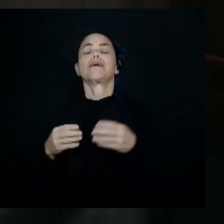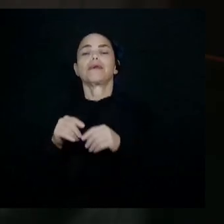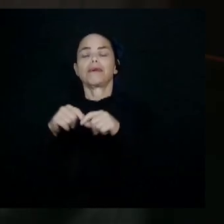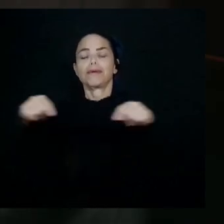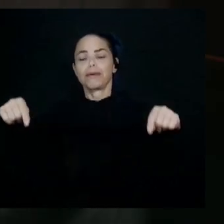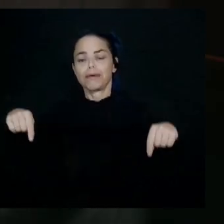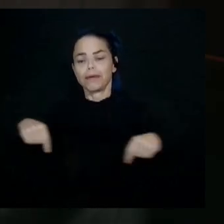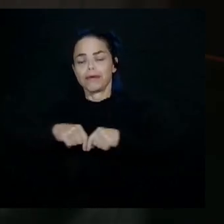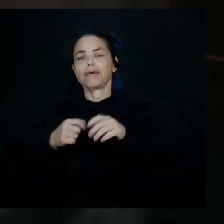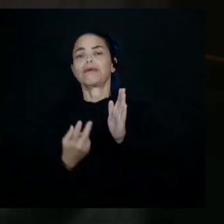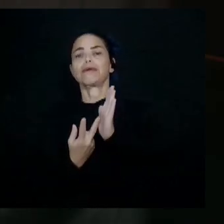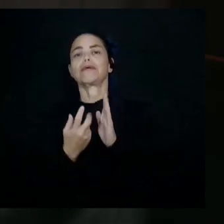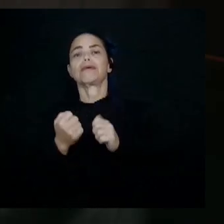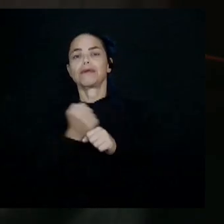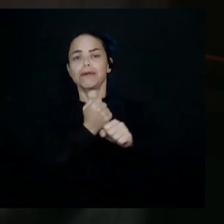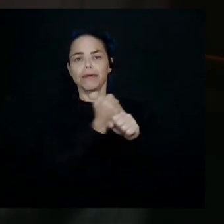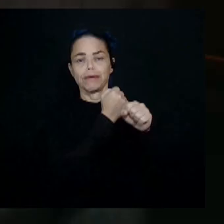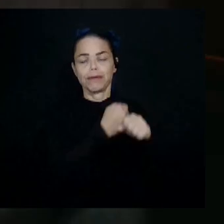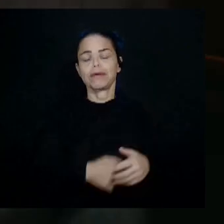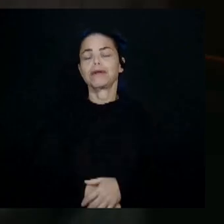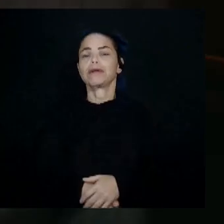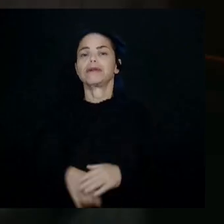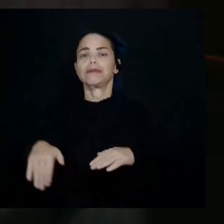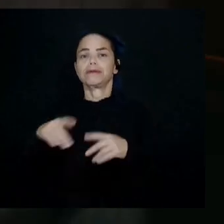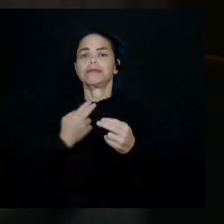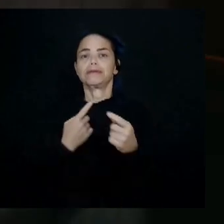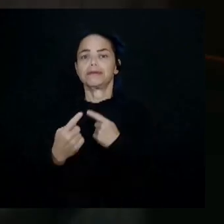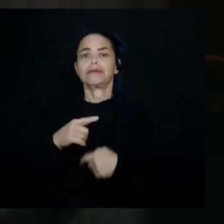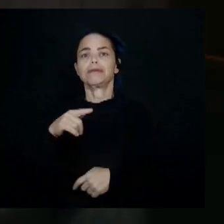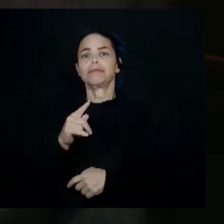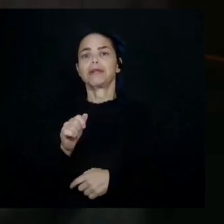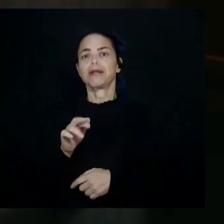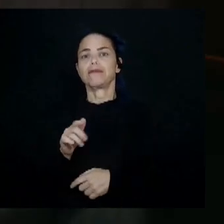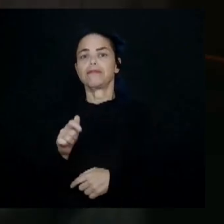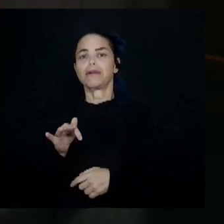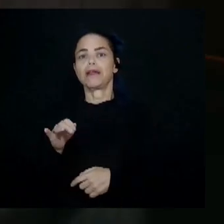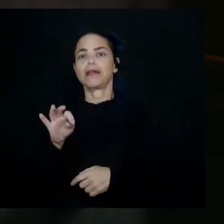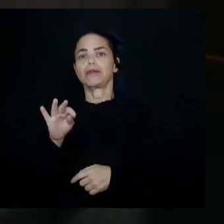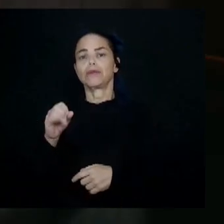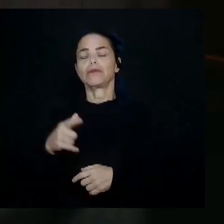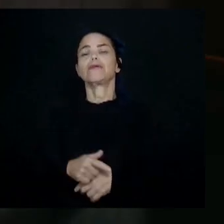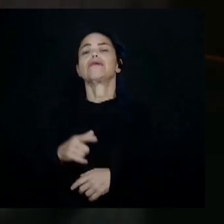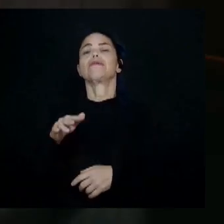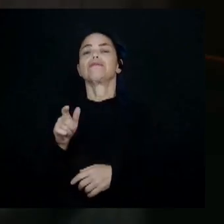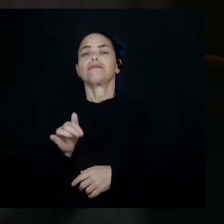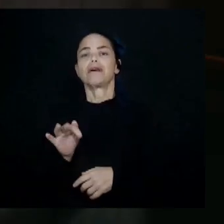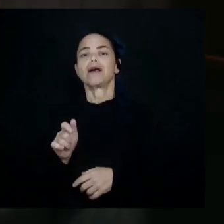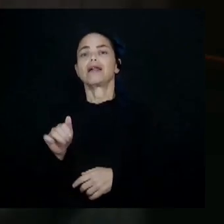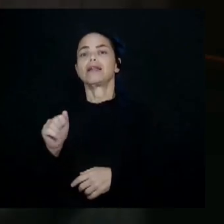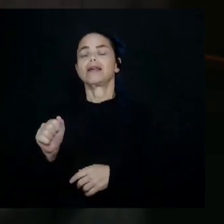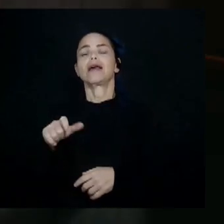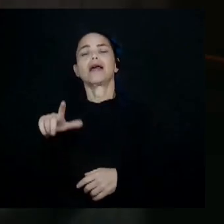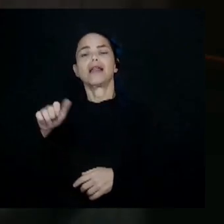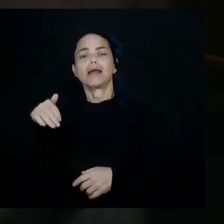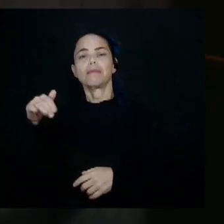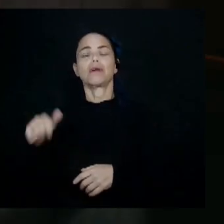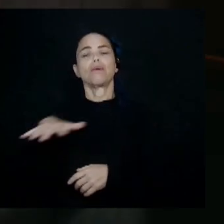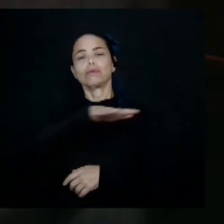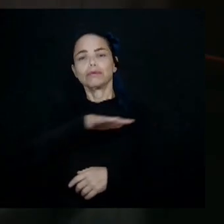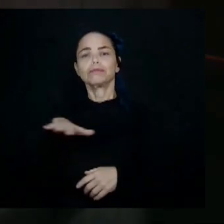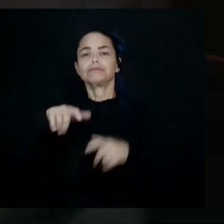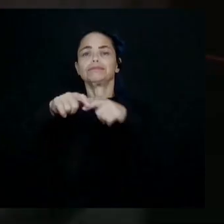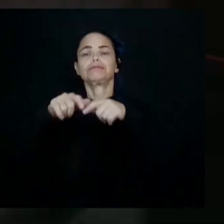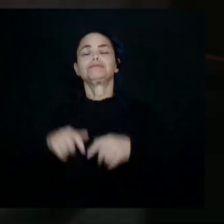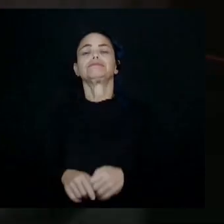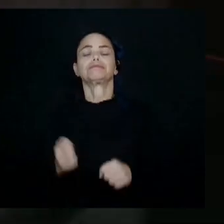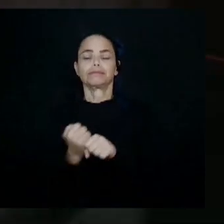Esse terreno é na Avenida Prefeito Faria Lima, e várias vias adjacentes ali, né? O espaço, anteriormente,